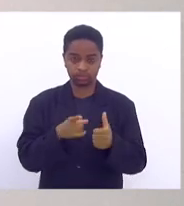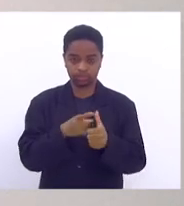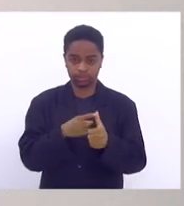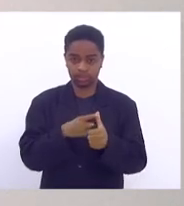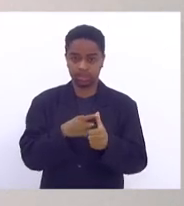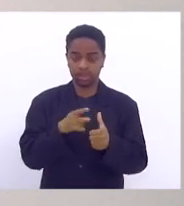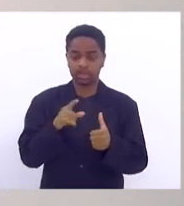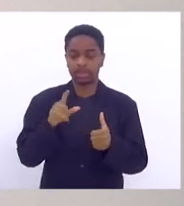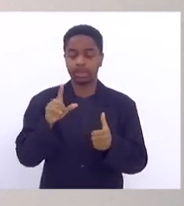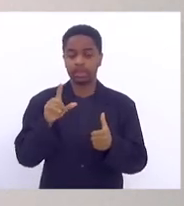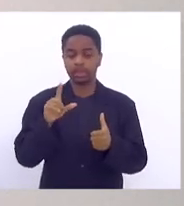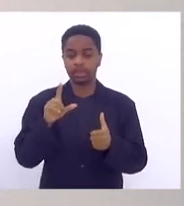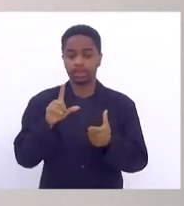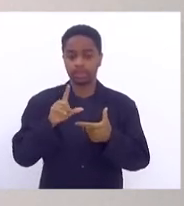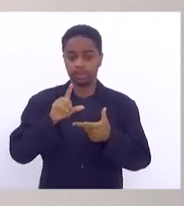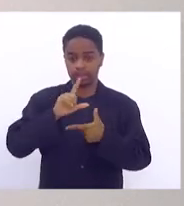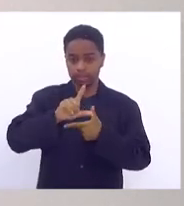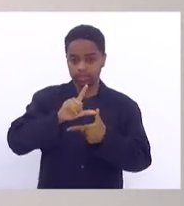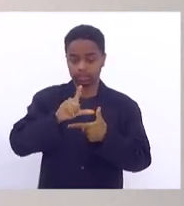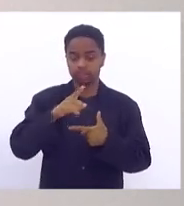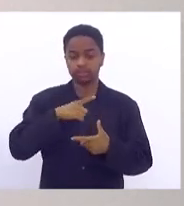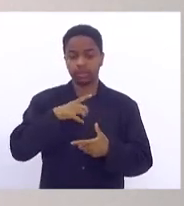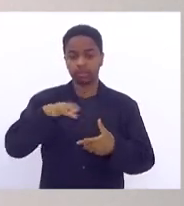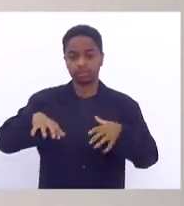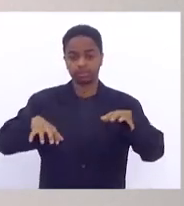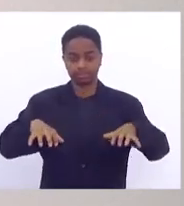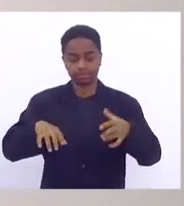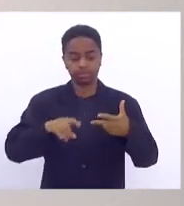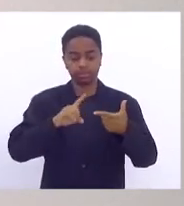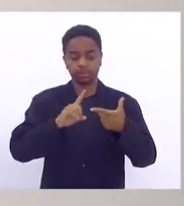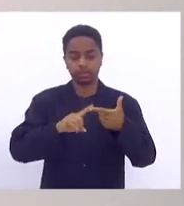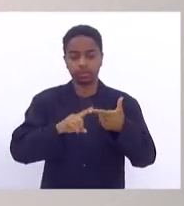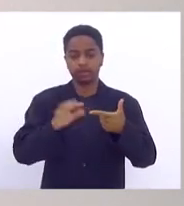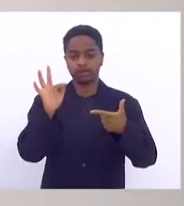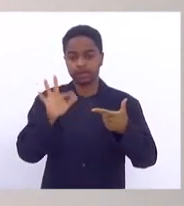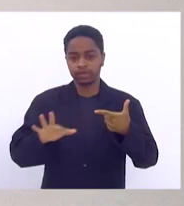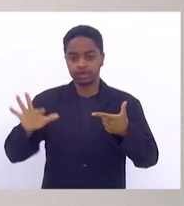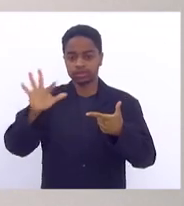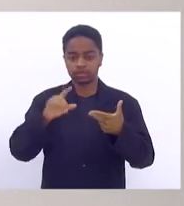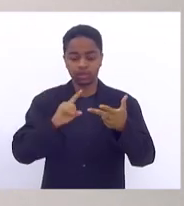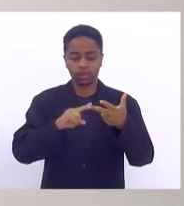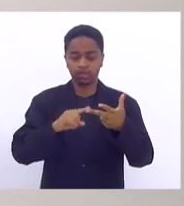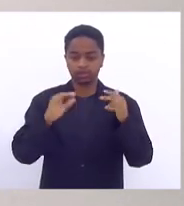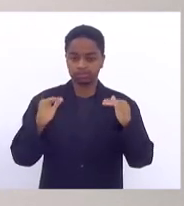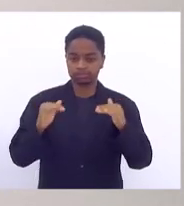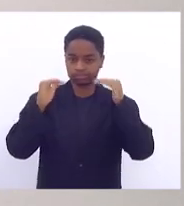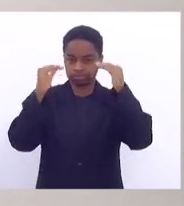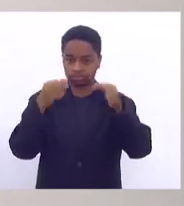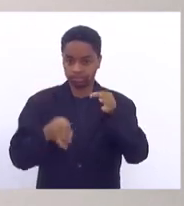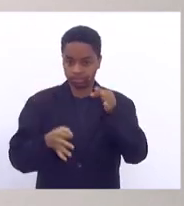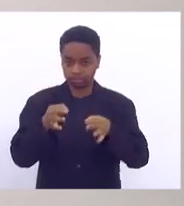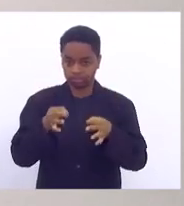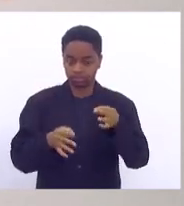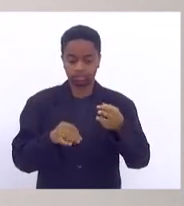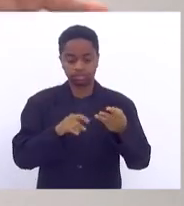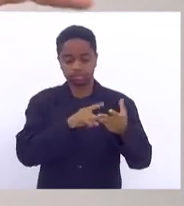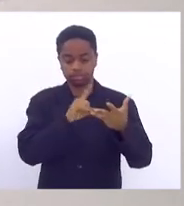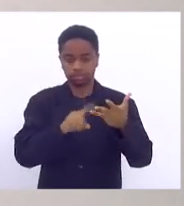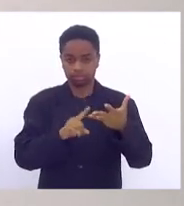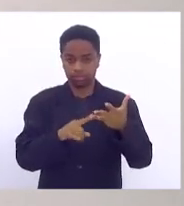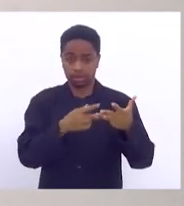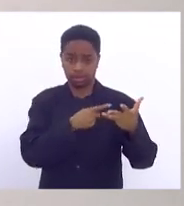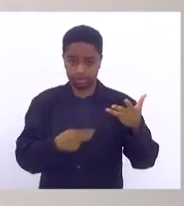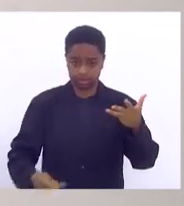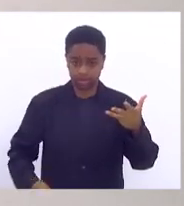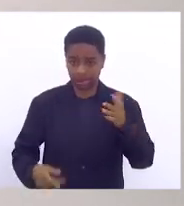bicameral Federação República Suprema corte presidencialismo tudo que nunca existiu antes nunca existiu